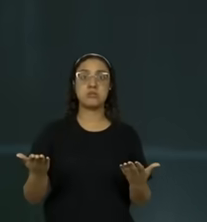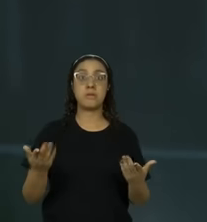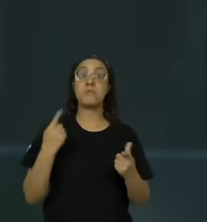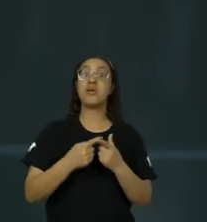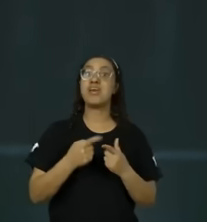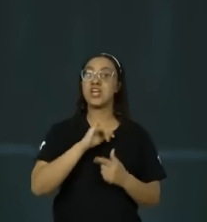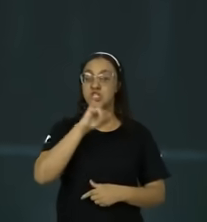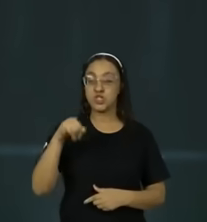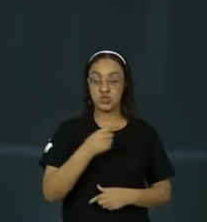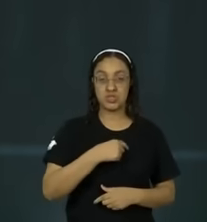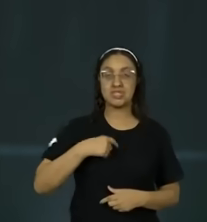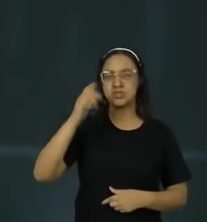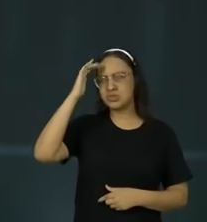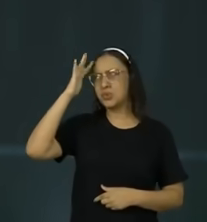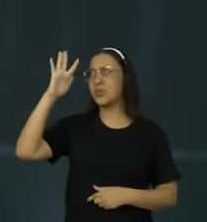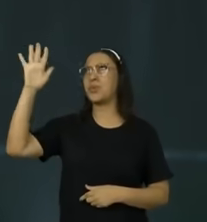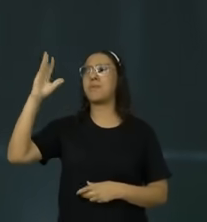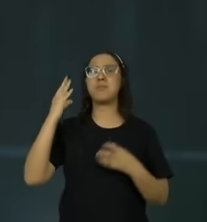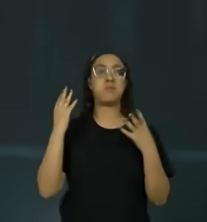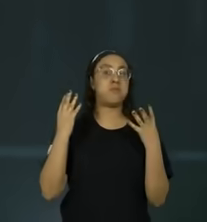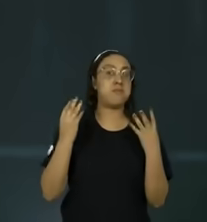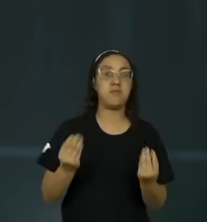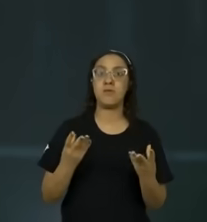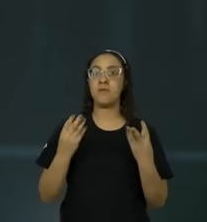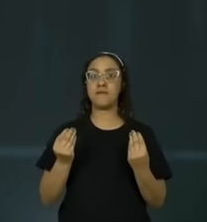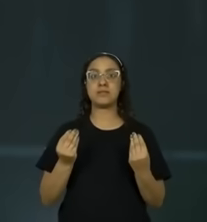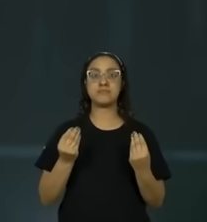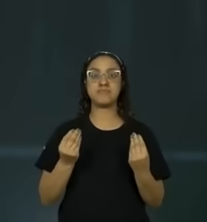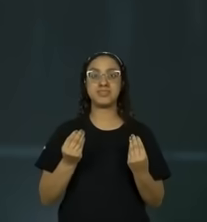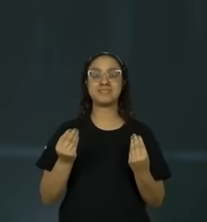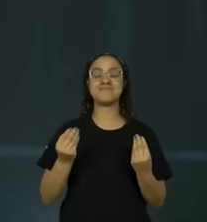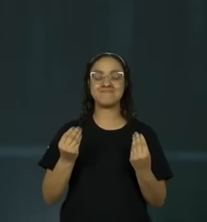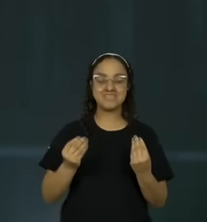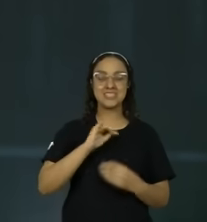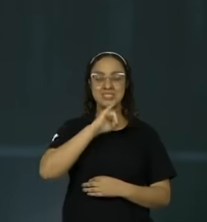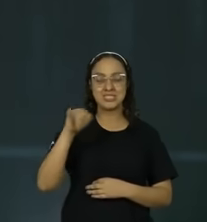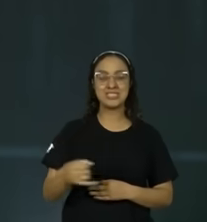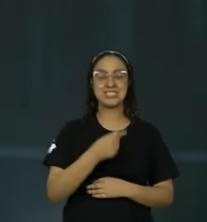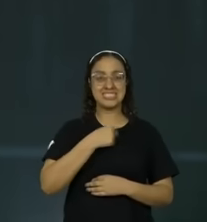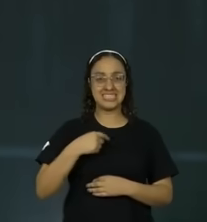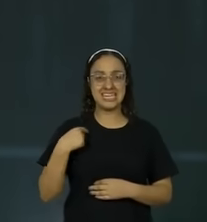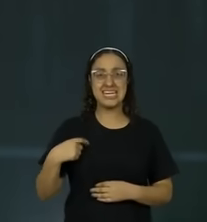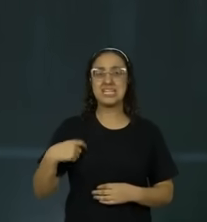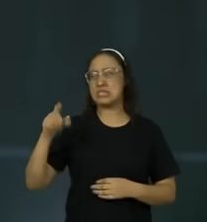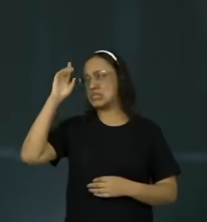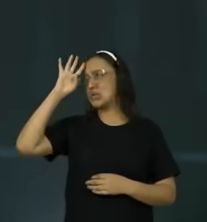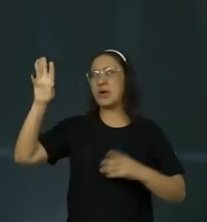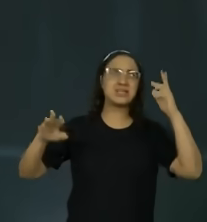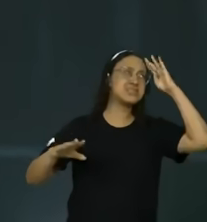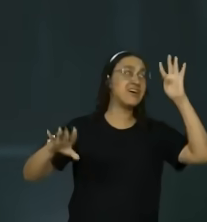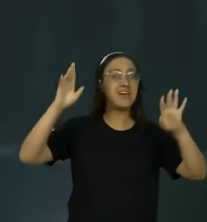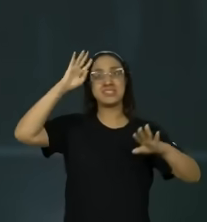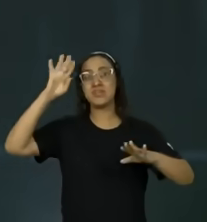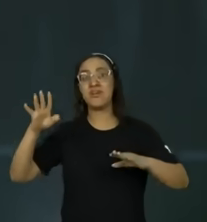tem que entender que sonhos mexem no sobrenatural, sonhos mexem com demônios. Sonhos, quando você não é ninguém, quando você vive uma